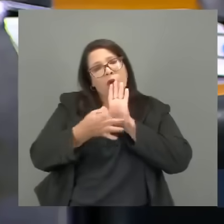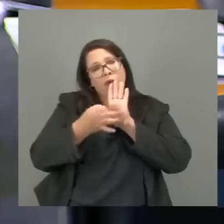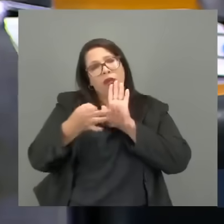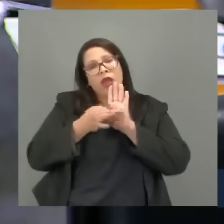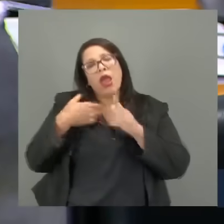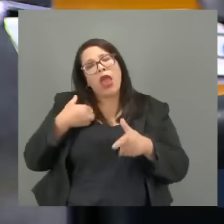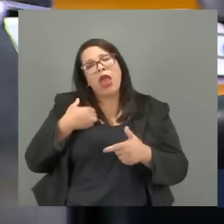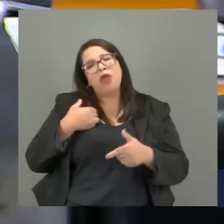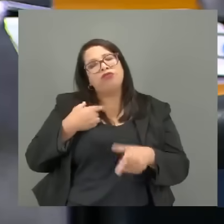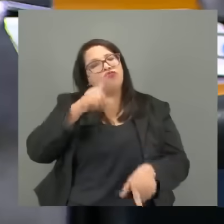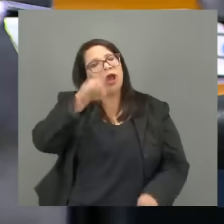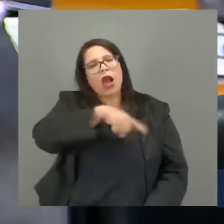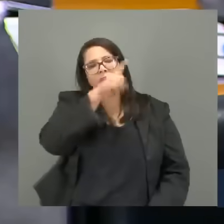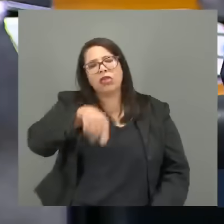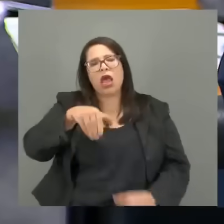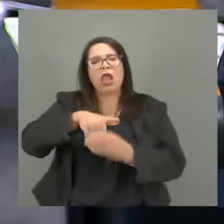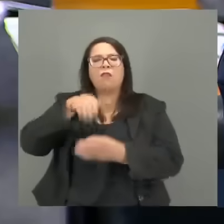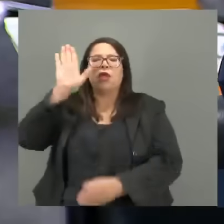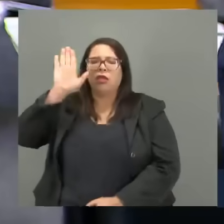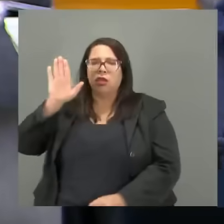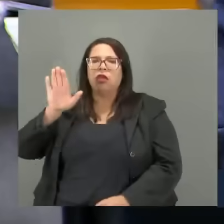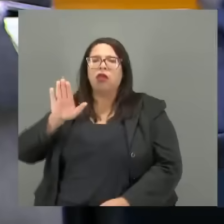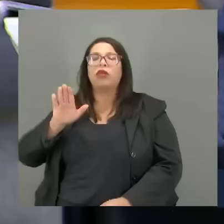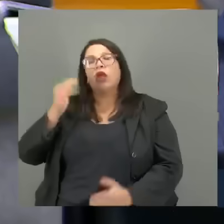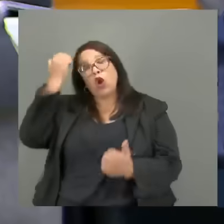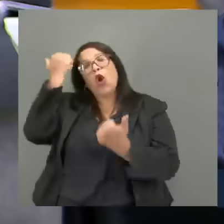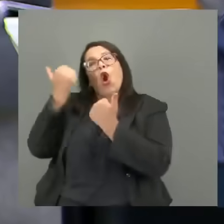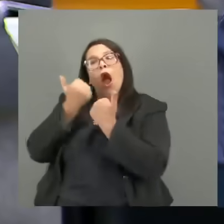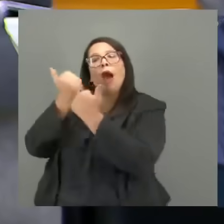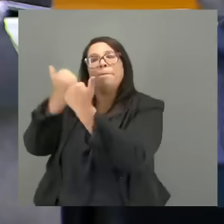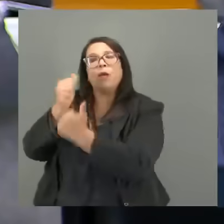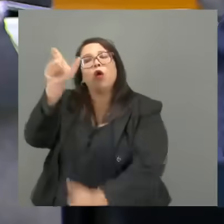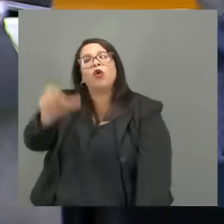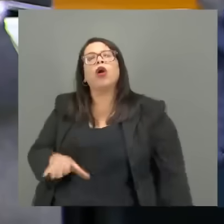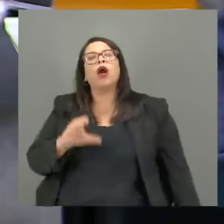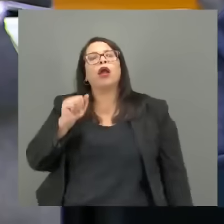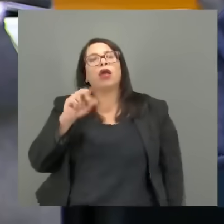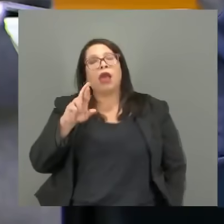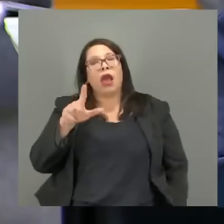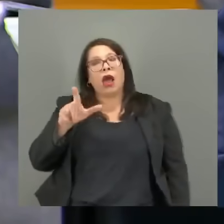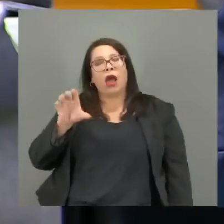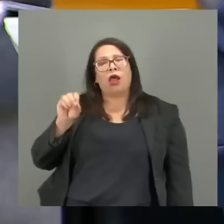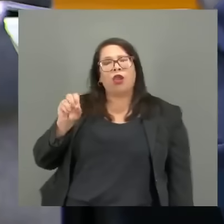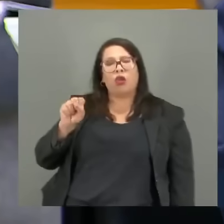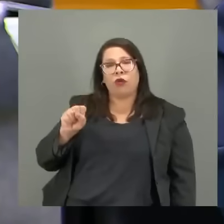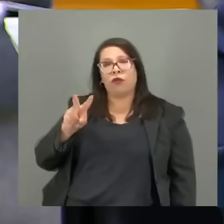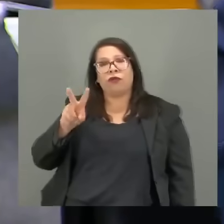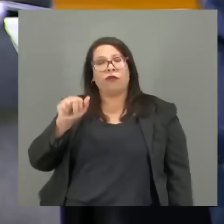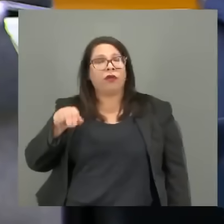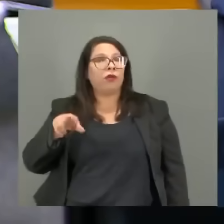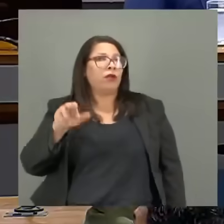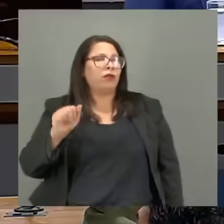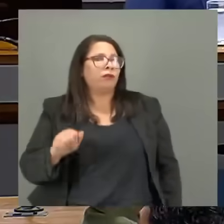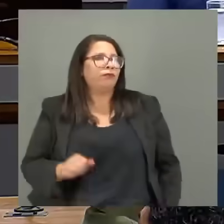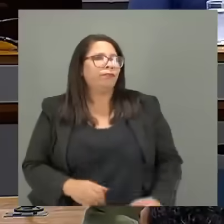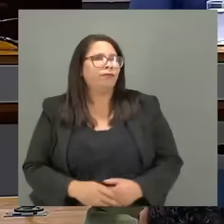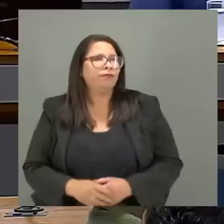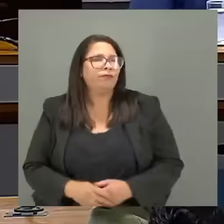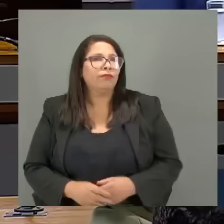aqui à minha candidatura em nome do senador Carlos Viana, para que a gente tenha um mínimo de imparcialidade. Obrigado.